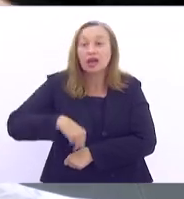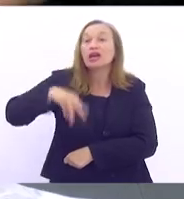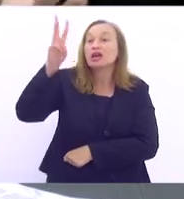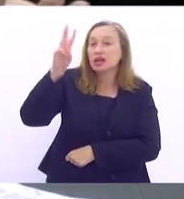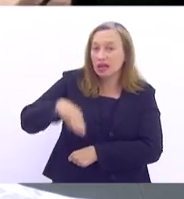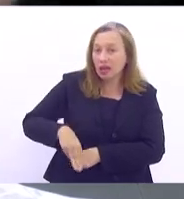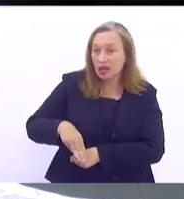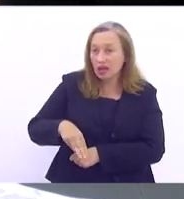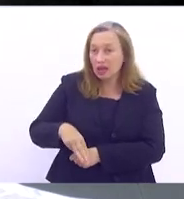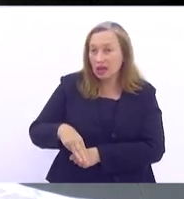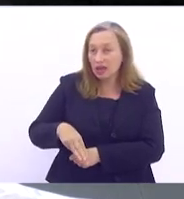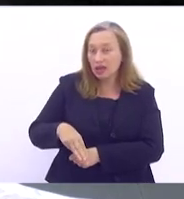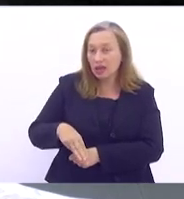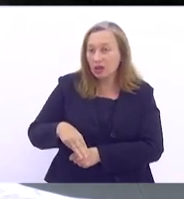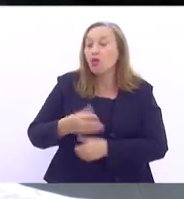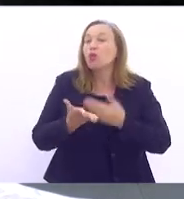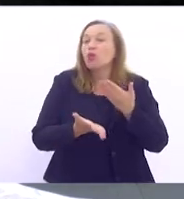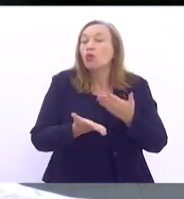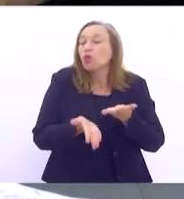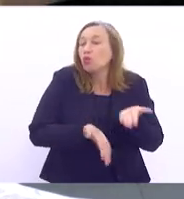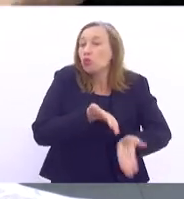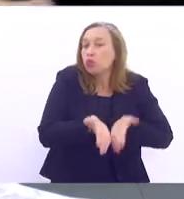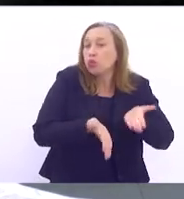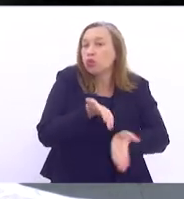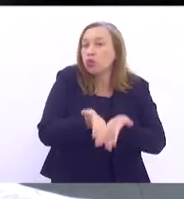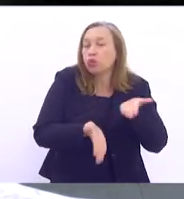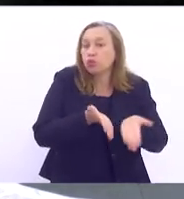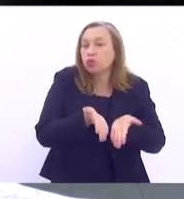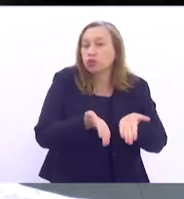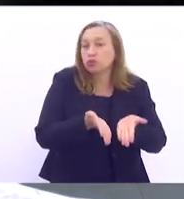pelo valor do ingresso. Então, não cabe nenhuma